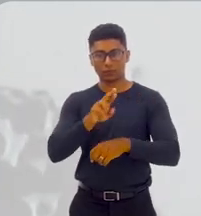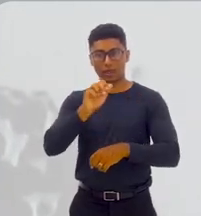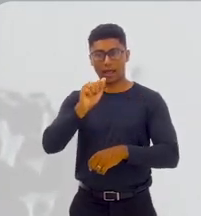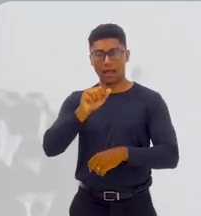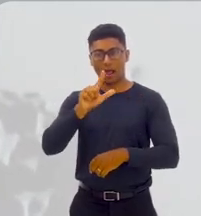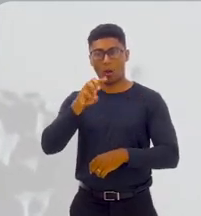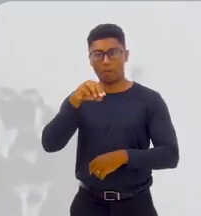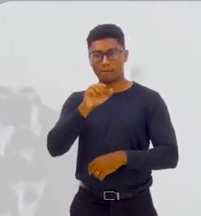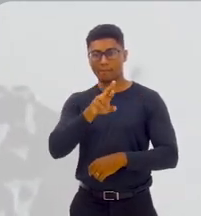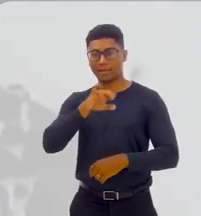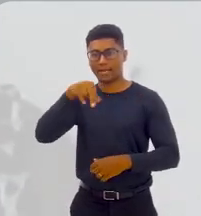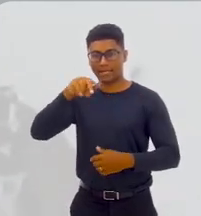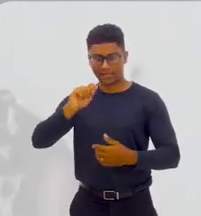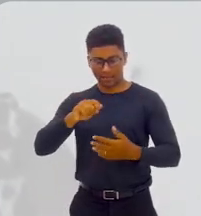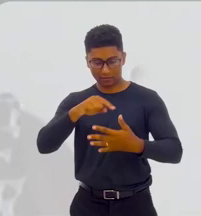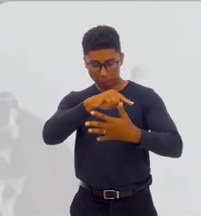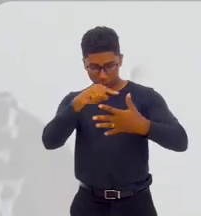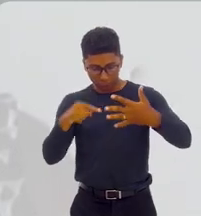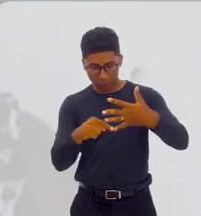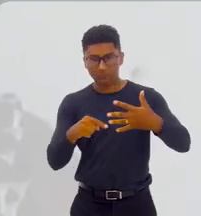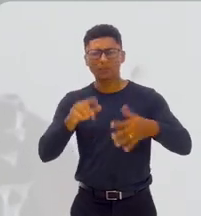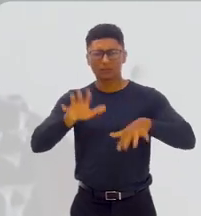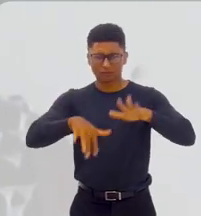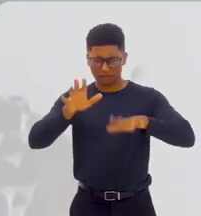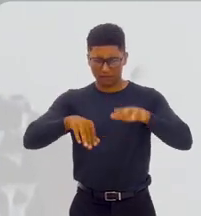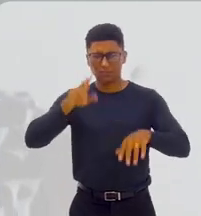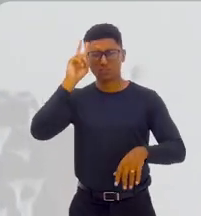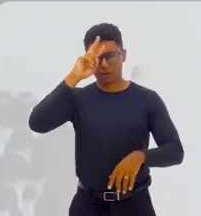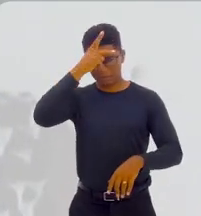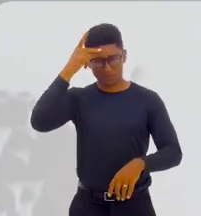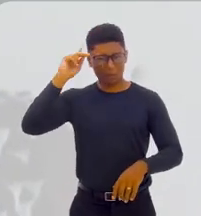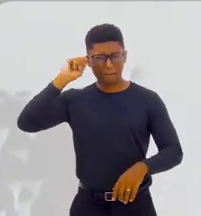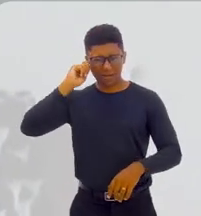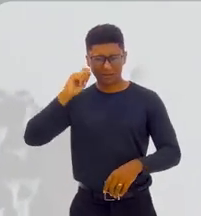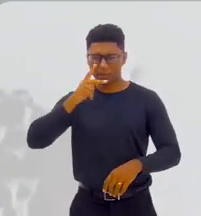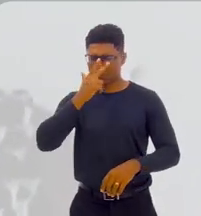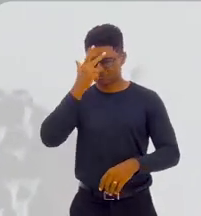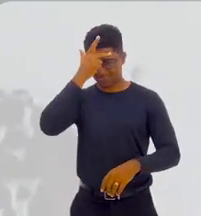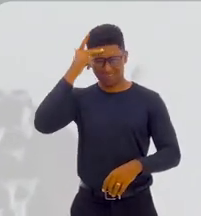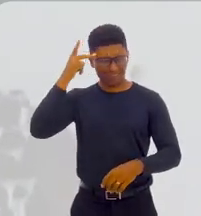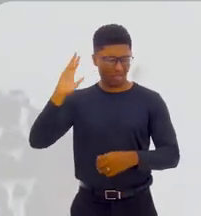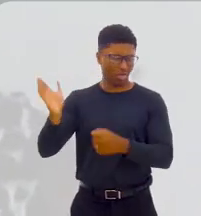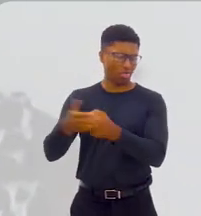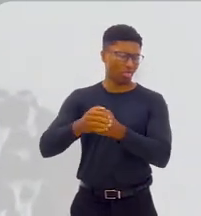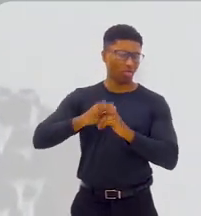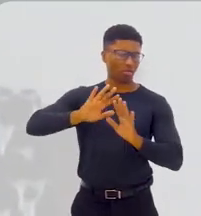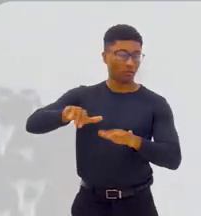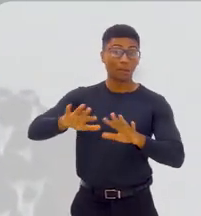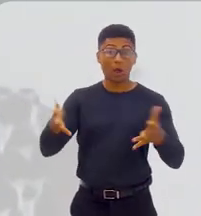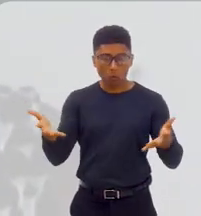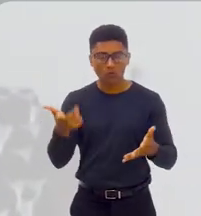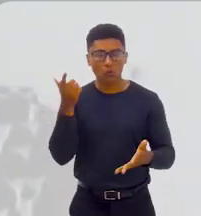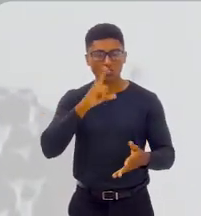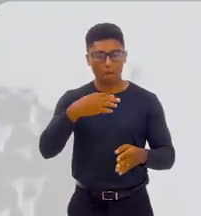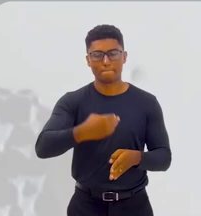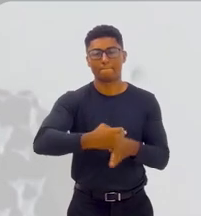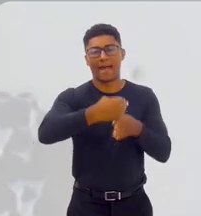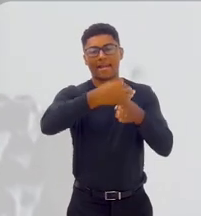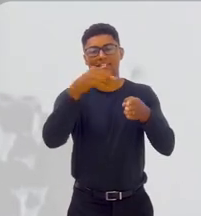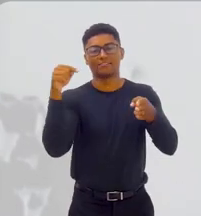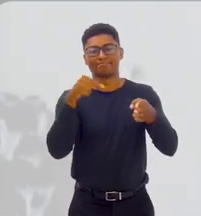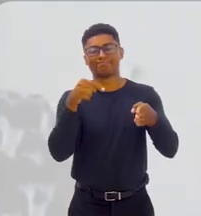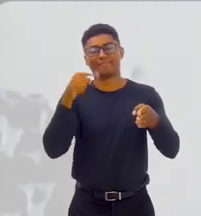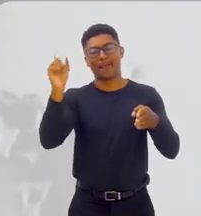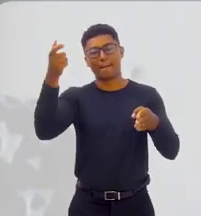fundou a OAB Mulher. Então, a história dos pretos, ela sempre é apagada. E nós conseguimos, com a articulação da Advocacia Preta Carioca, que a OAB hoje tivesse